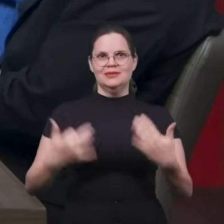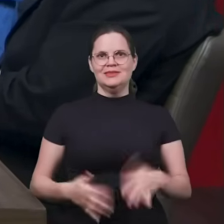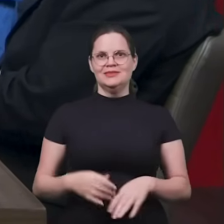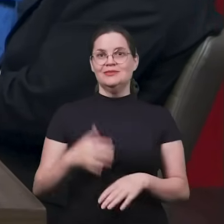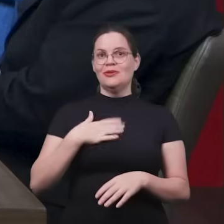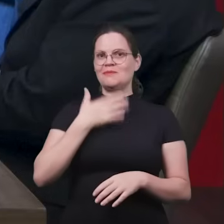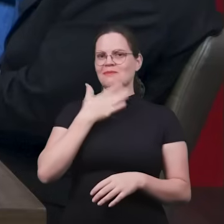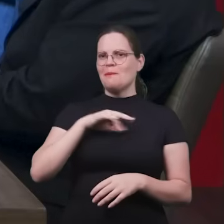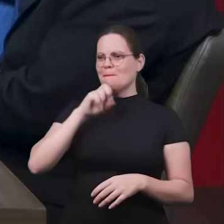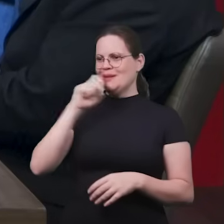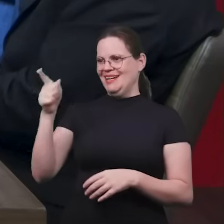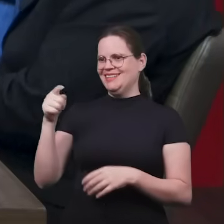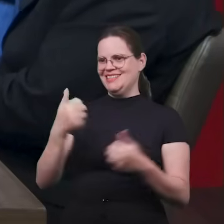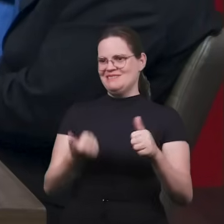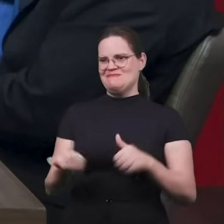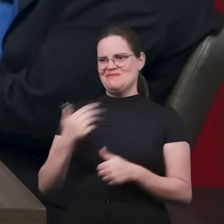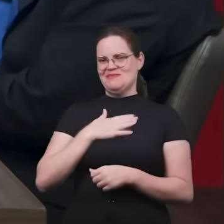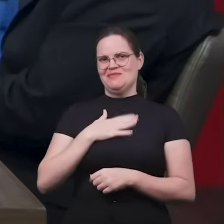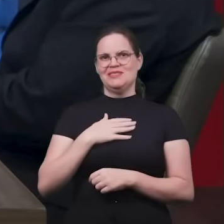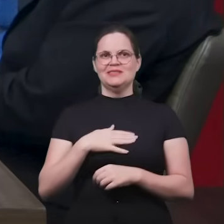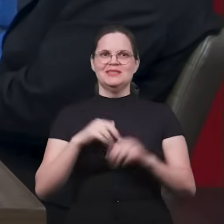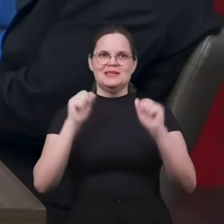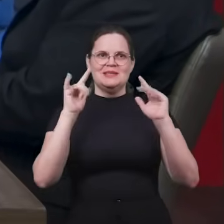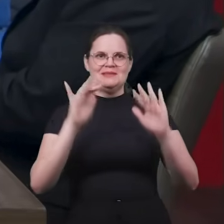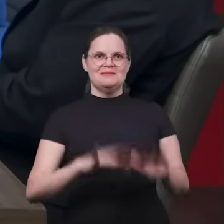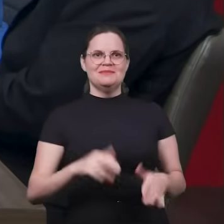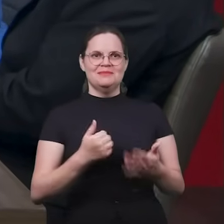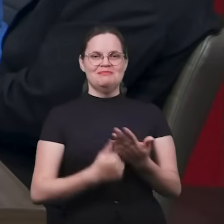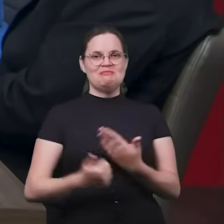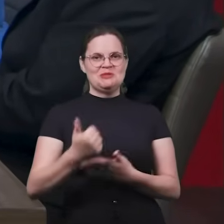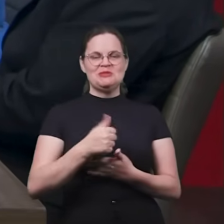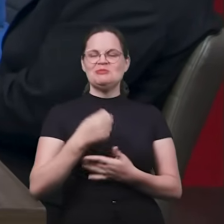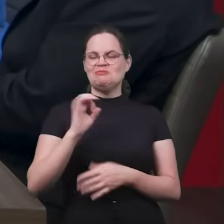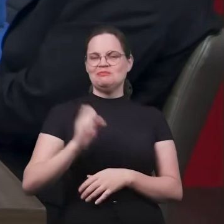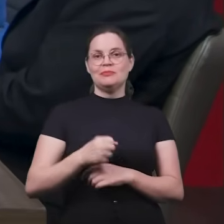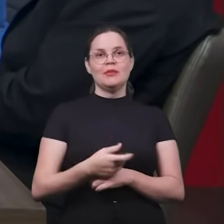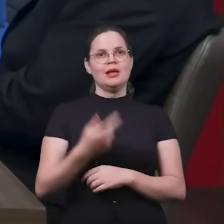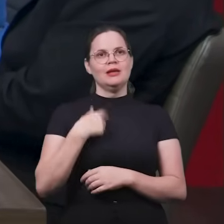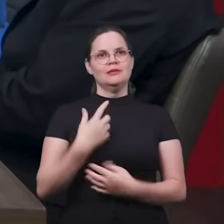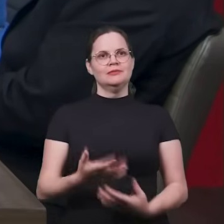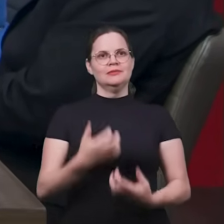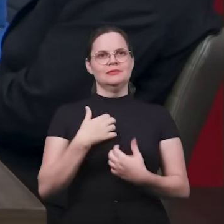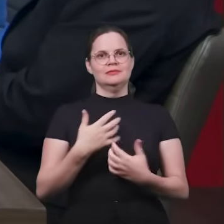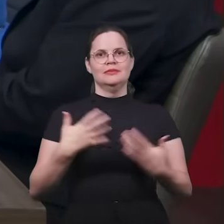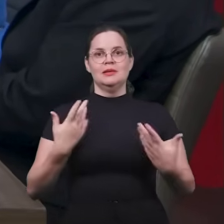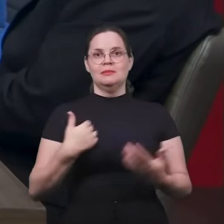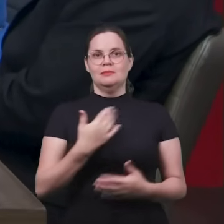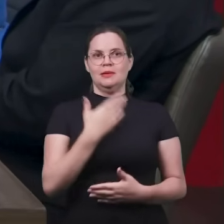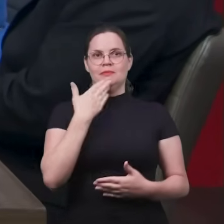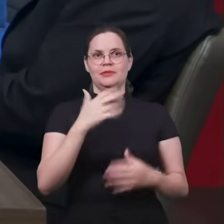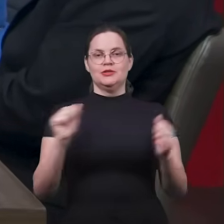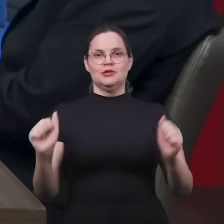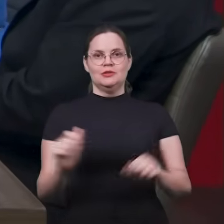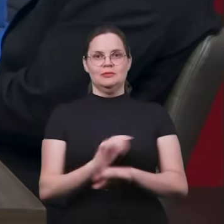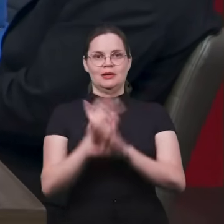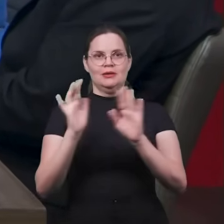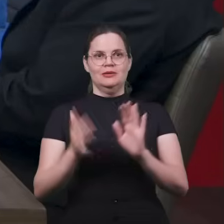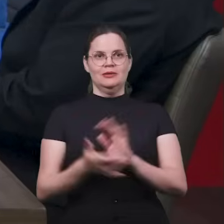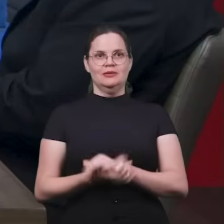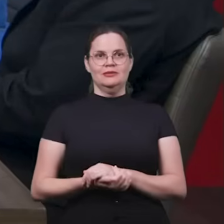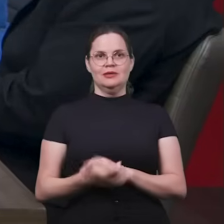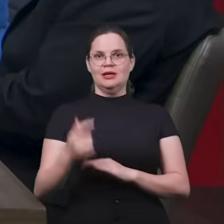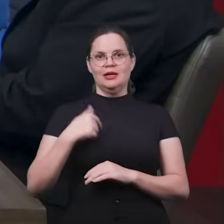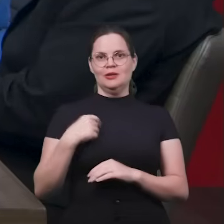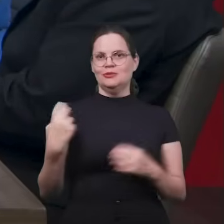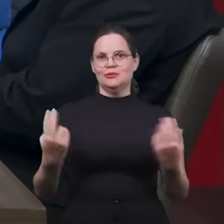me batizou. Que privilégio. Foi assim, bênção, muito né? especial para mim ali. Eu fiquei E me pediram para glorificar naquela hora ali, eu